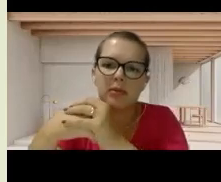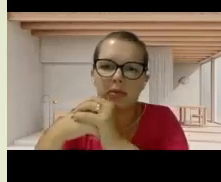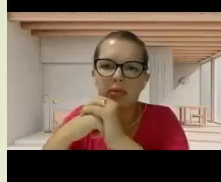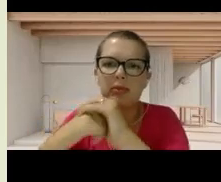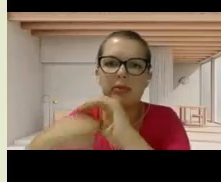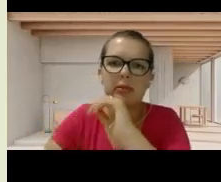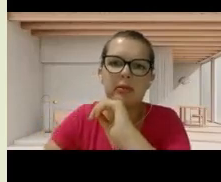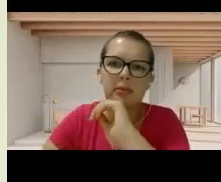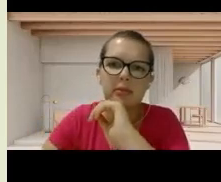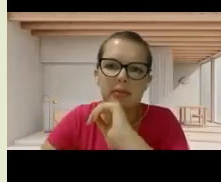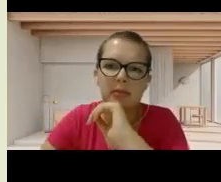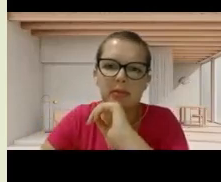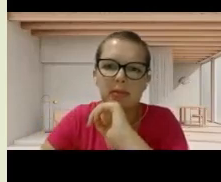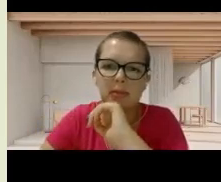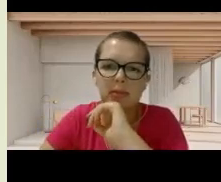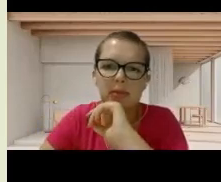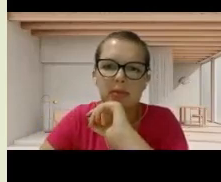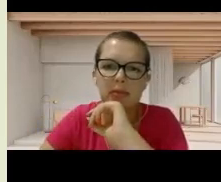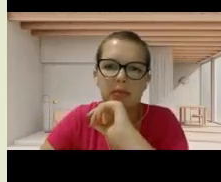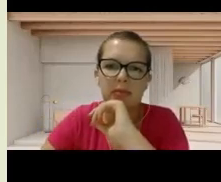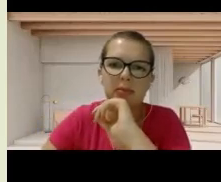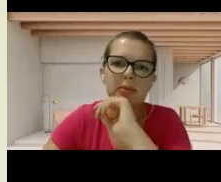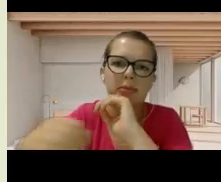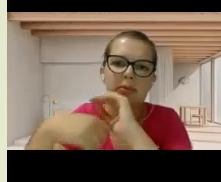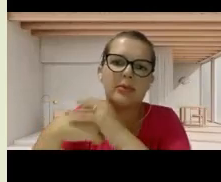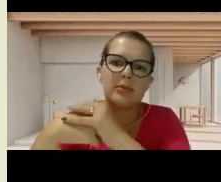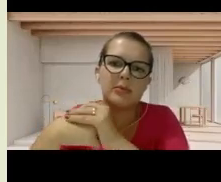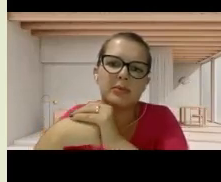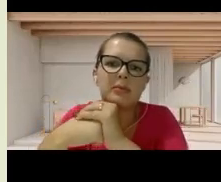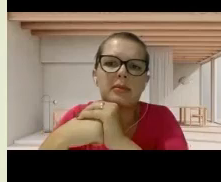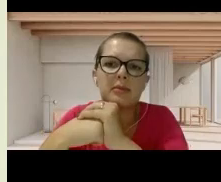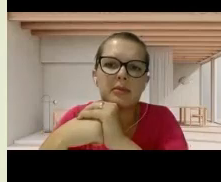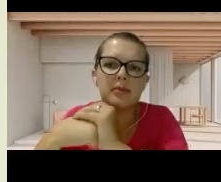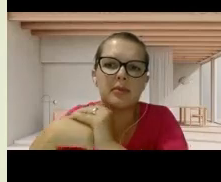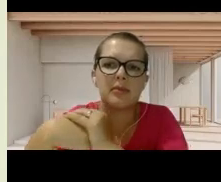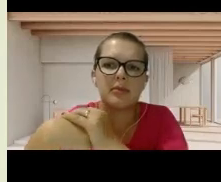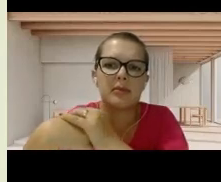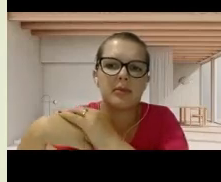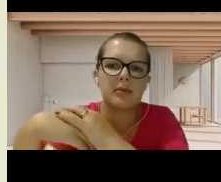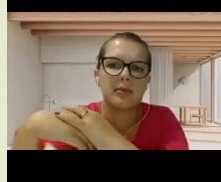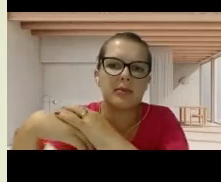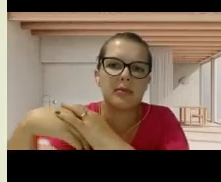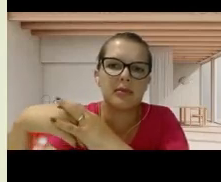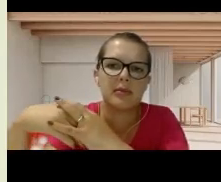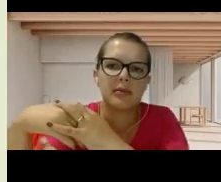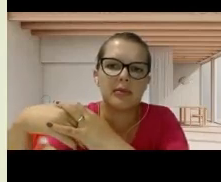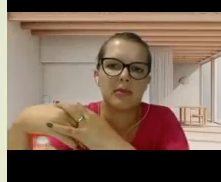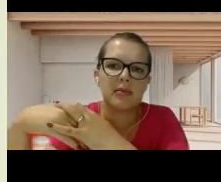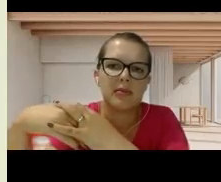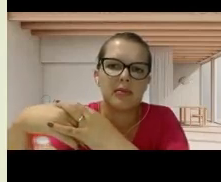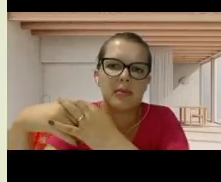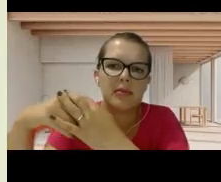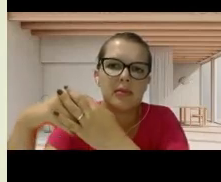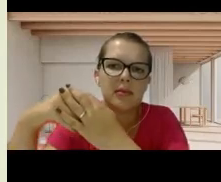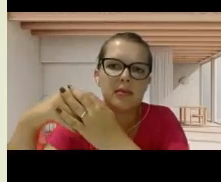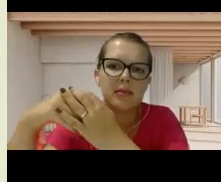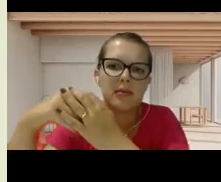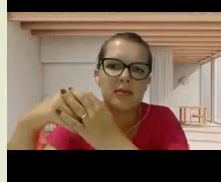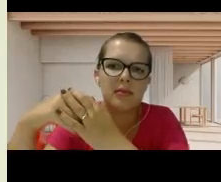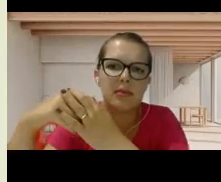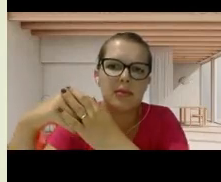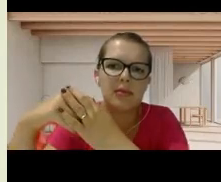de barragem abobadada, né? É a única do Brasil que nós temos. É típica de